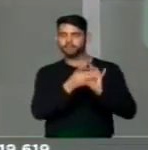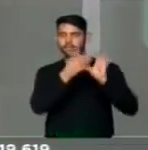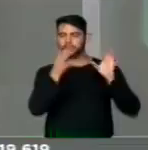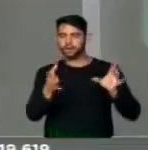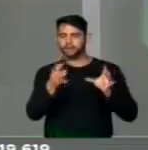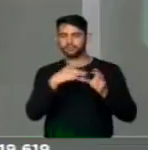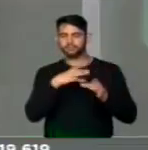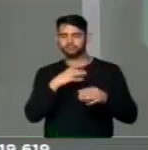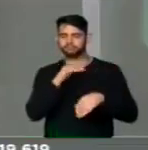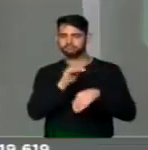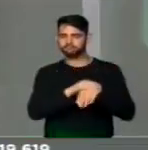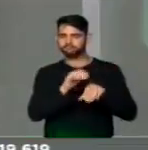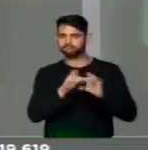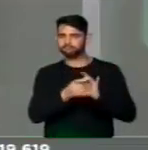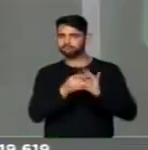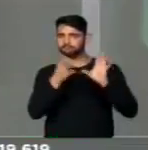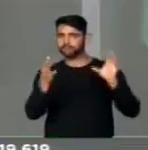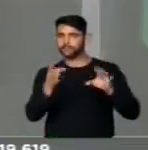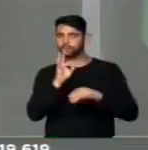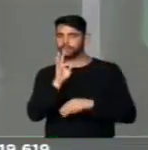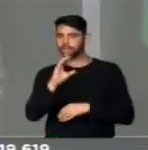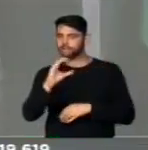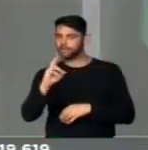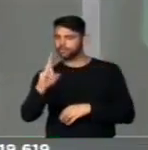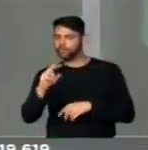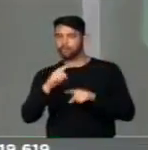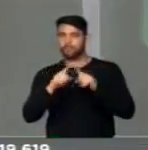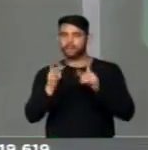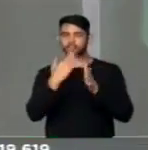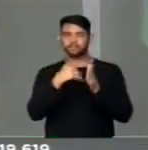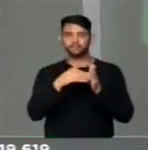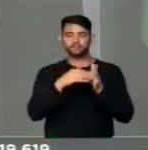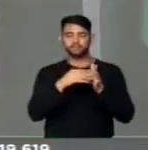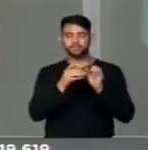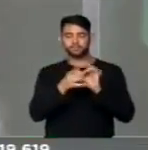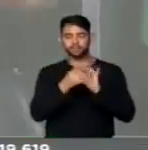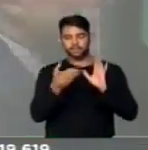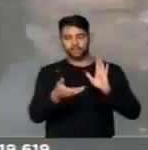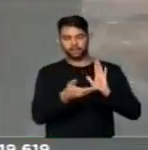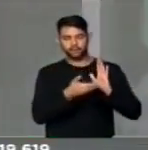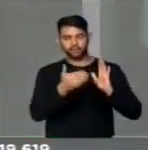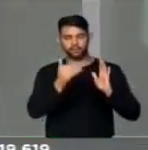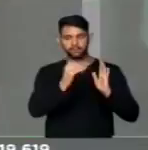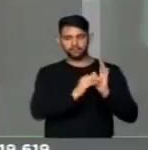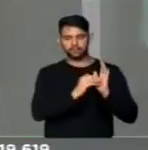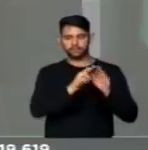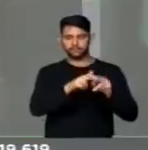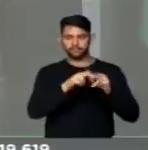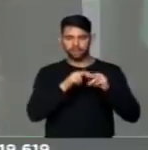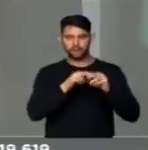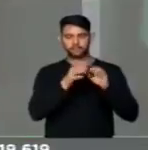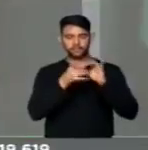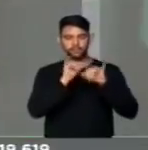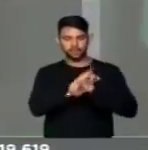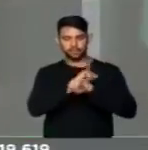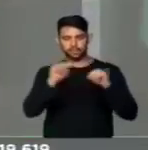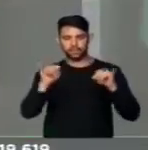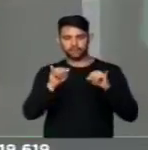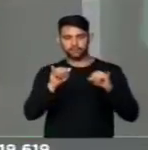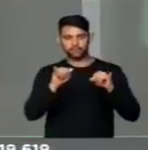autonomia e a independência não apenas do TCU, mas também deste Congresso Nacional e pede a declaração da